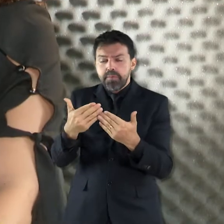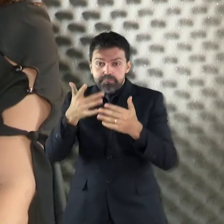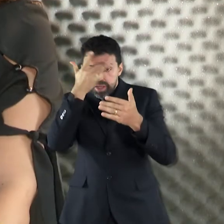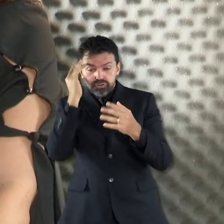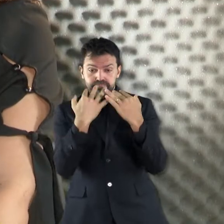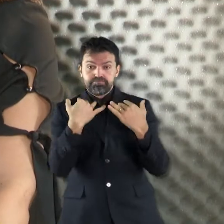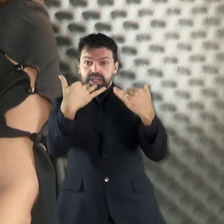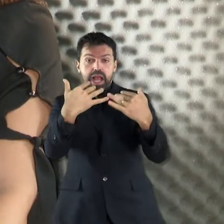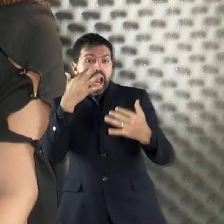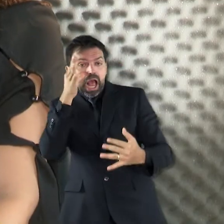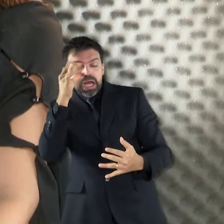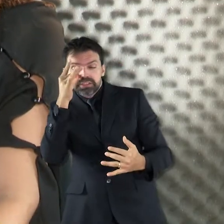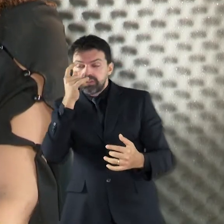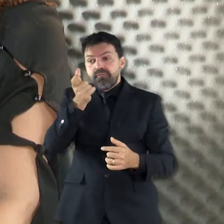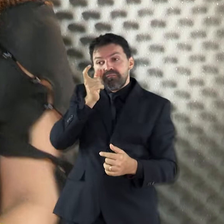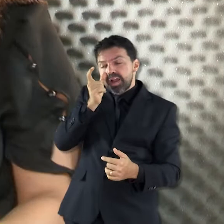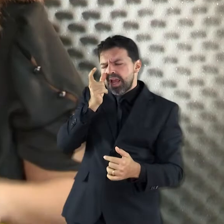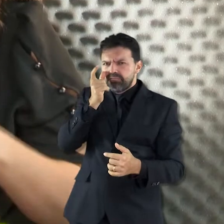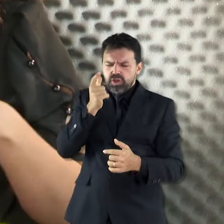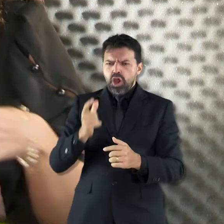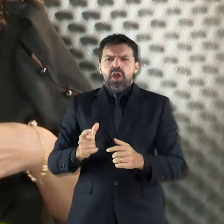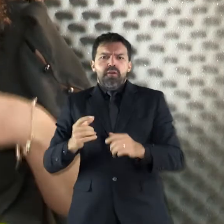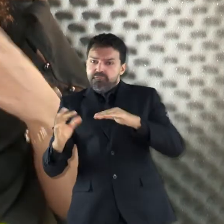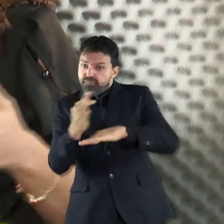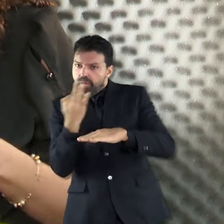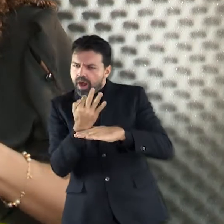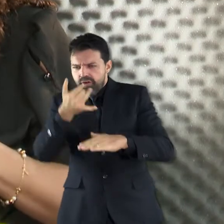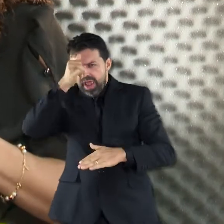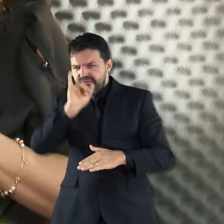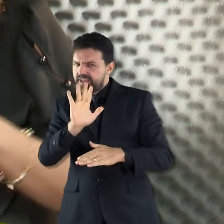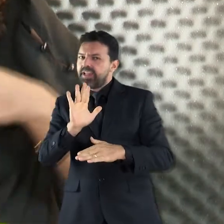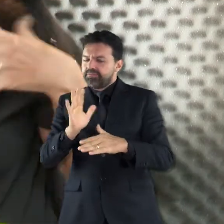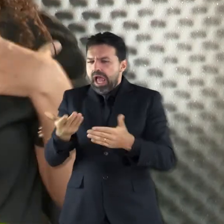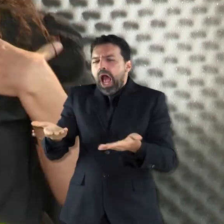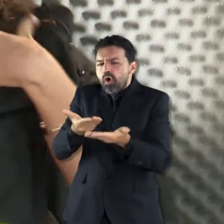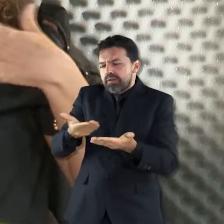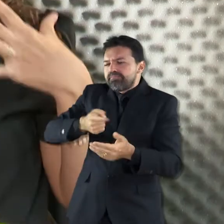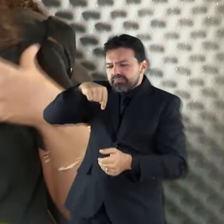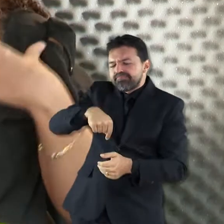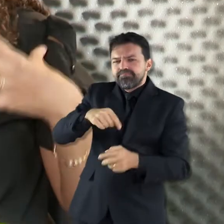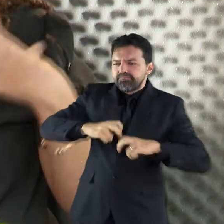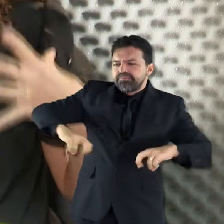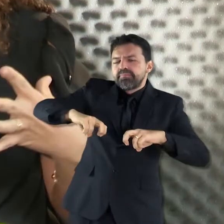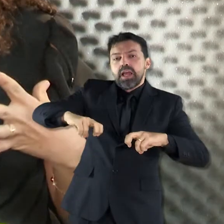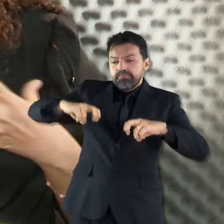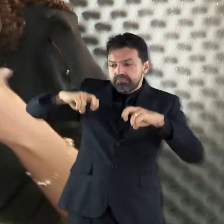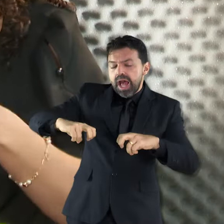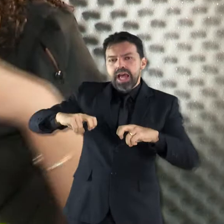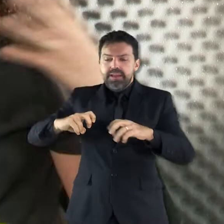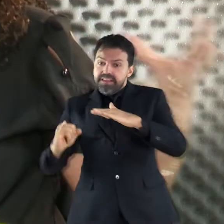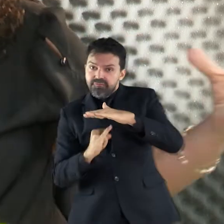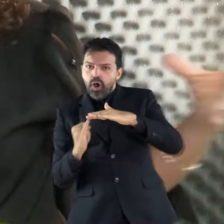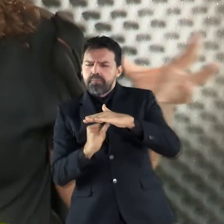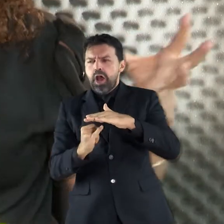sai um pouco daquele clima de formalidade, né? Principalmente quando a gente recebe um magistrado, que a gente já fica assim com aquela